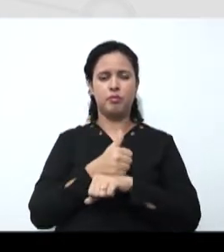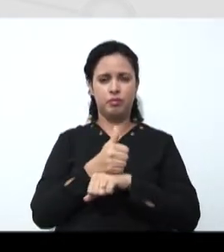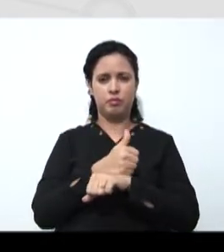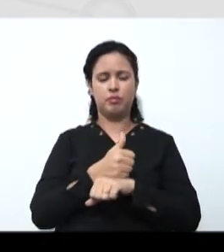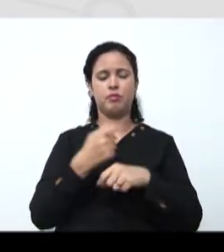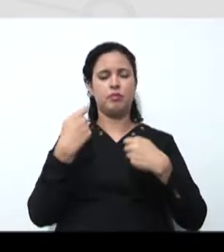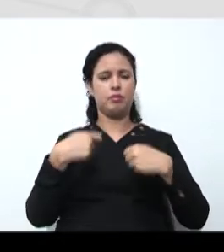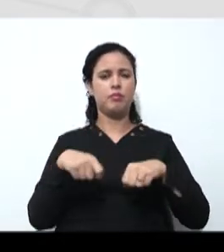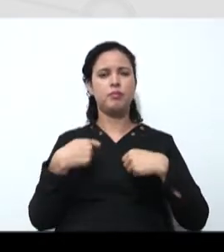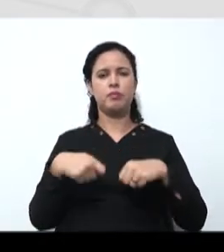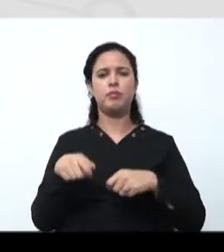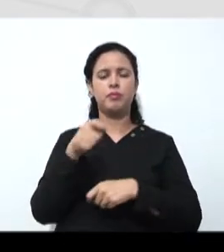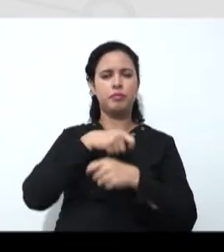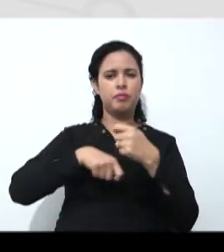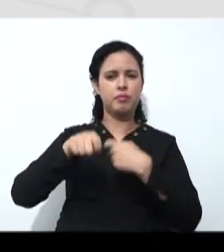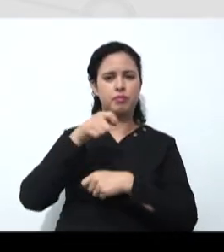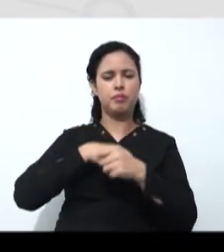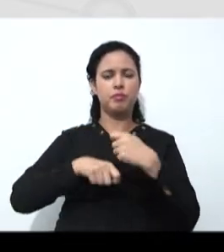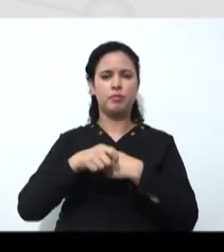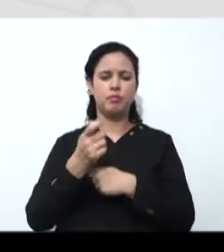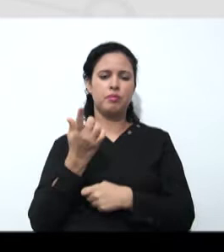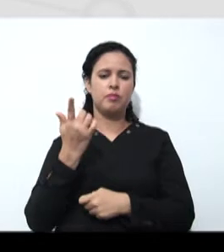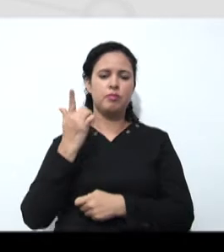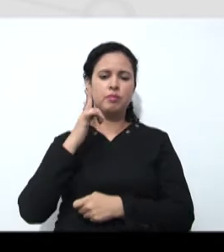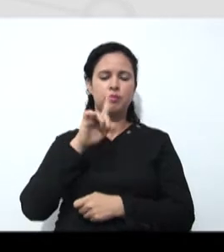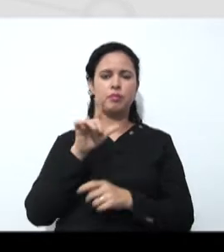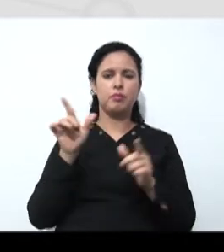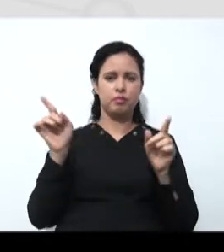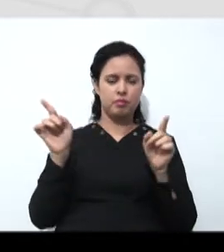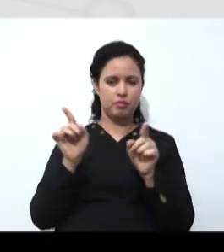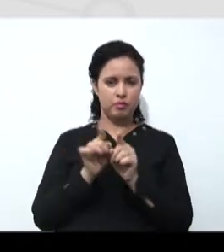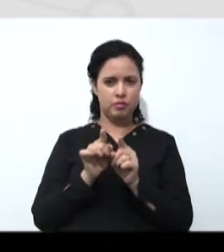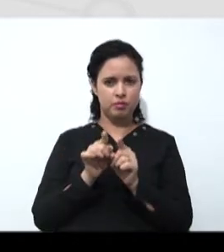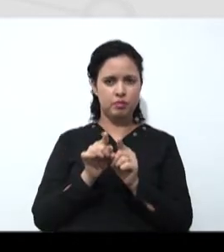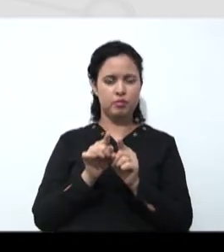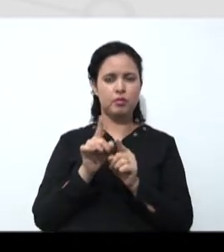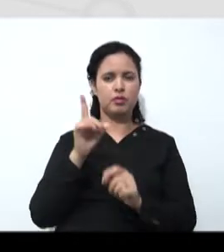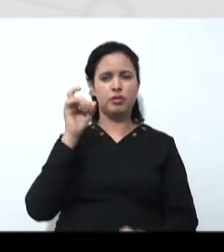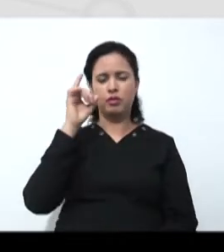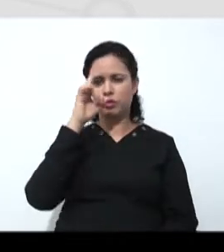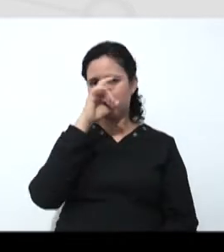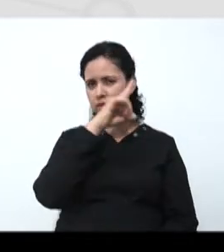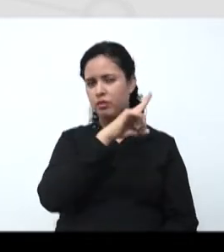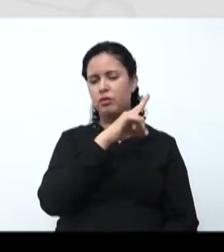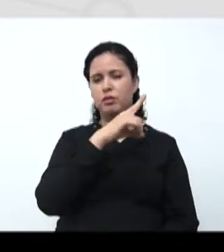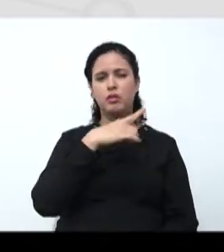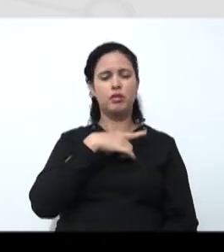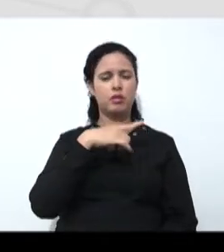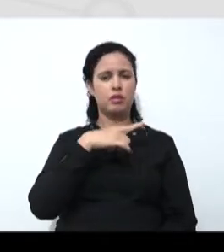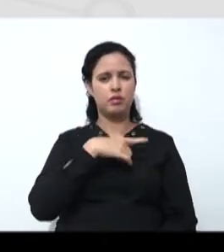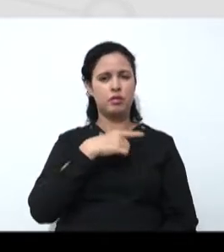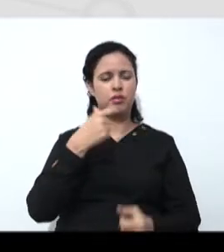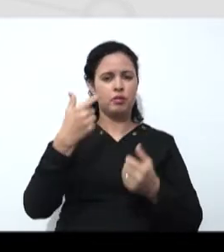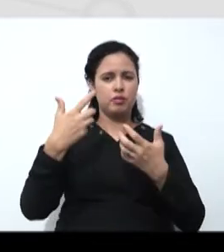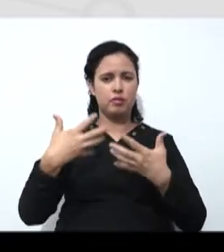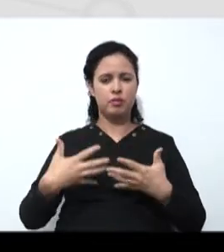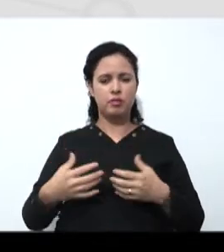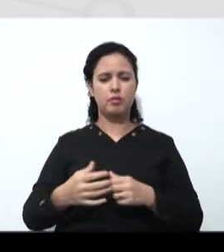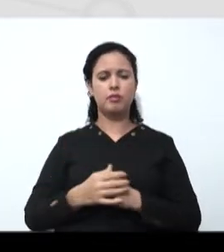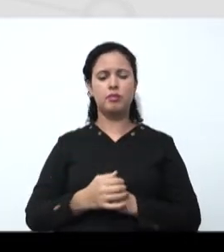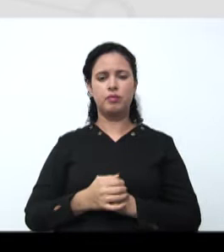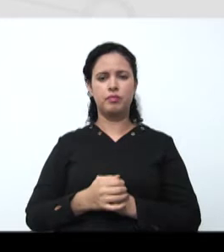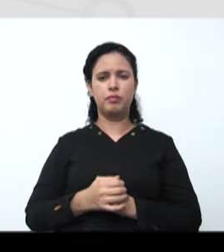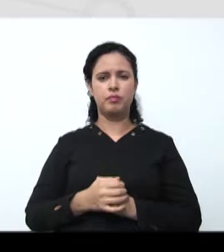para o negócio, justamente para minimizar, diminuir as dificuldades que a gente vem tanto falando ali. Então,